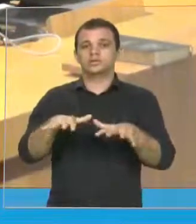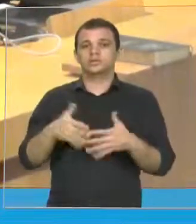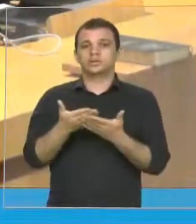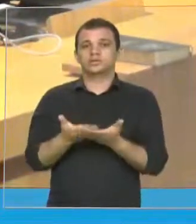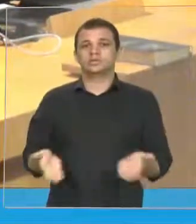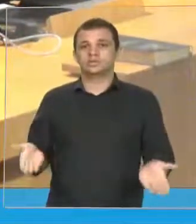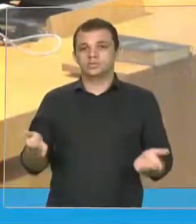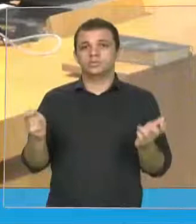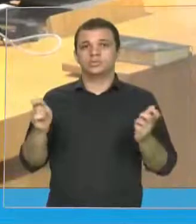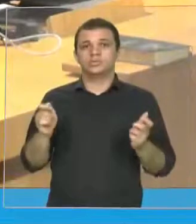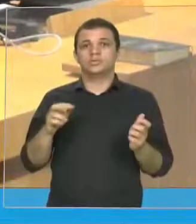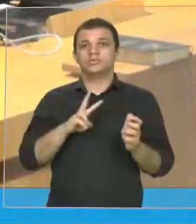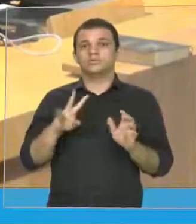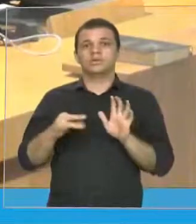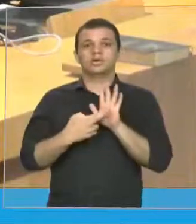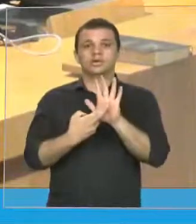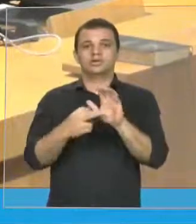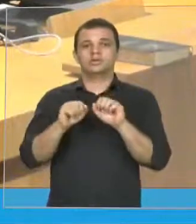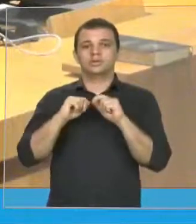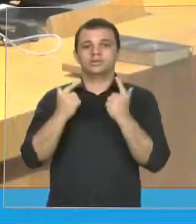Legislativo.